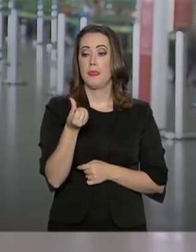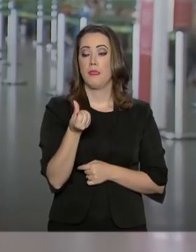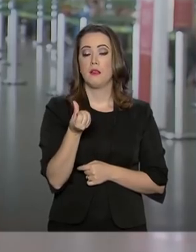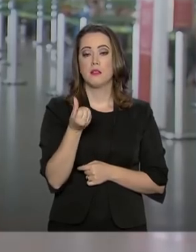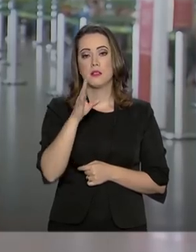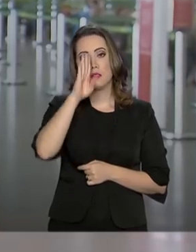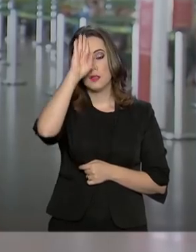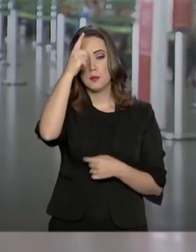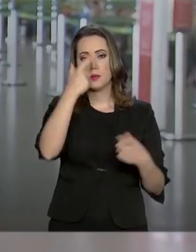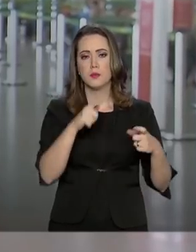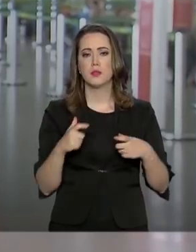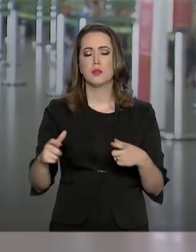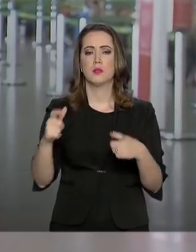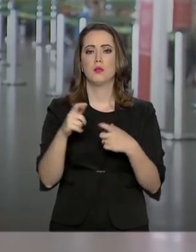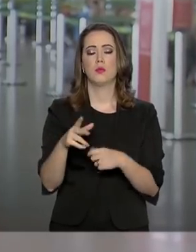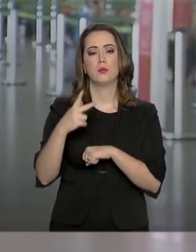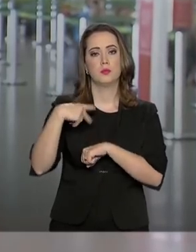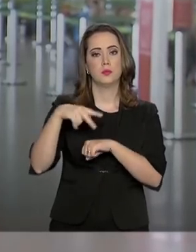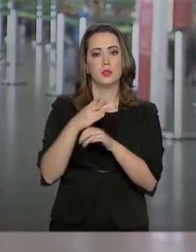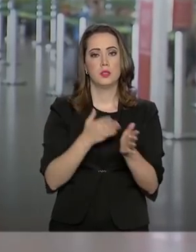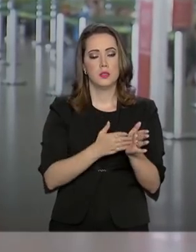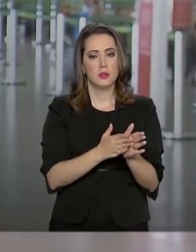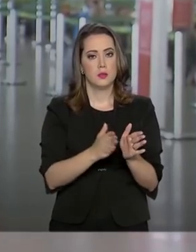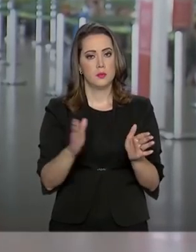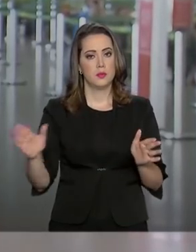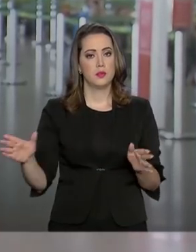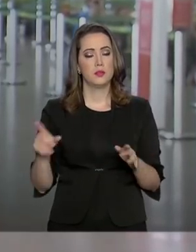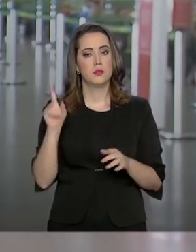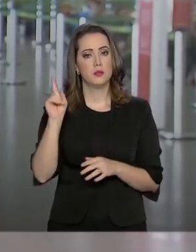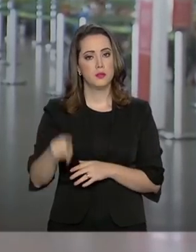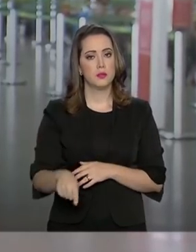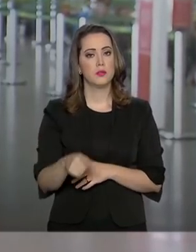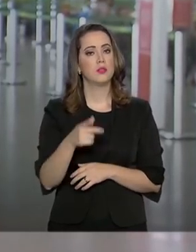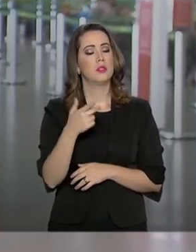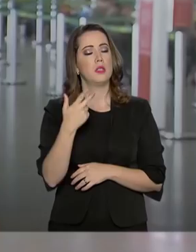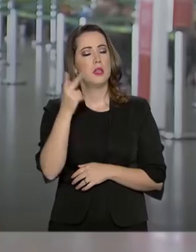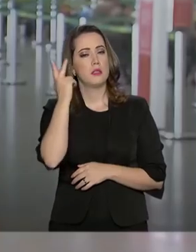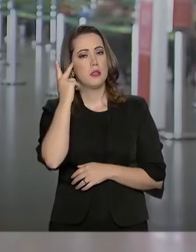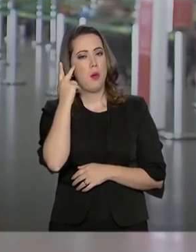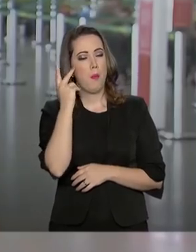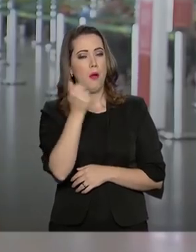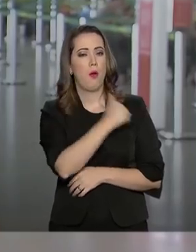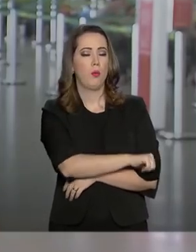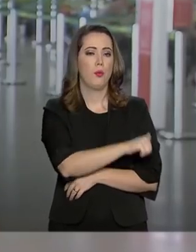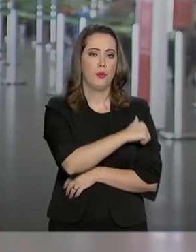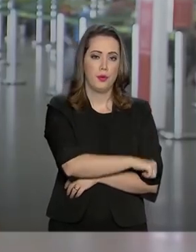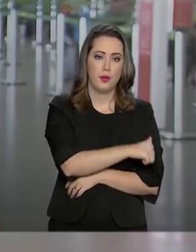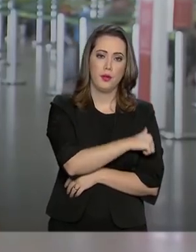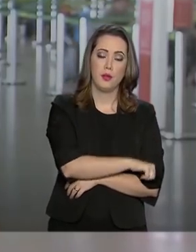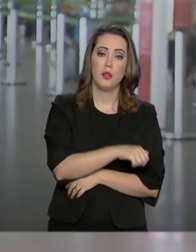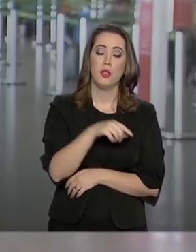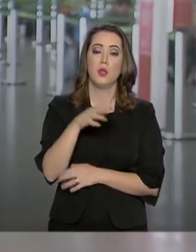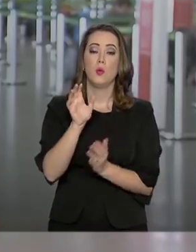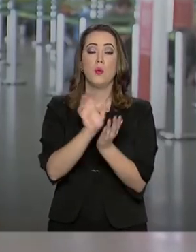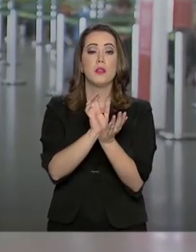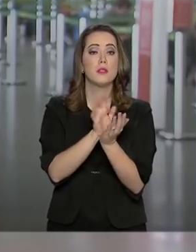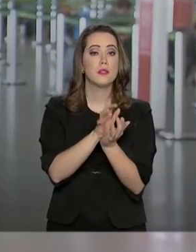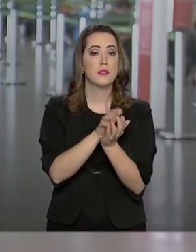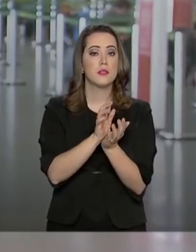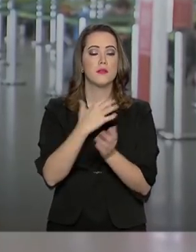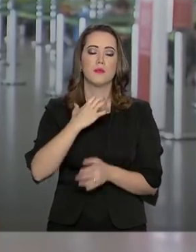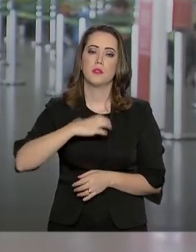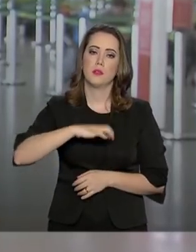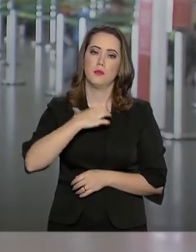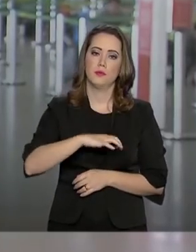principais aeroportos do país neste período, que são Guarulhos, Congonhas, Galeão, Santos Dumont, Recife e